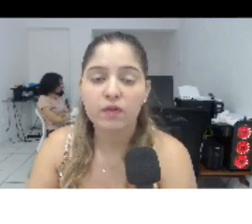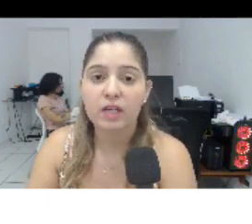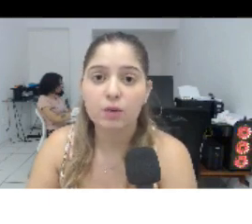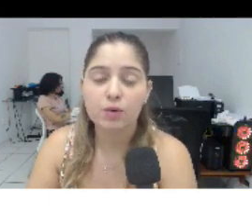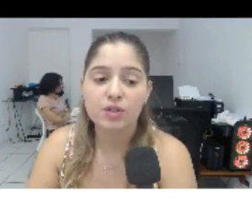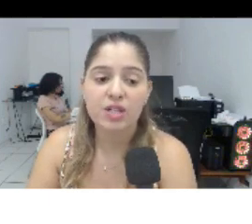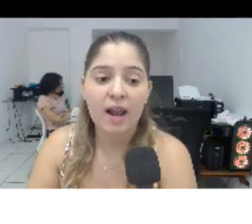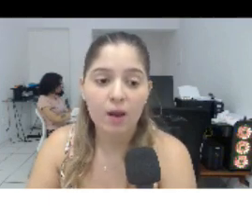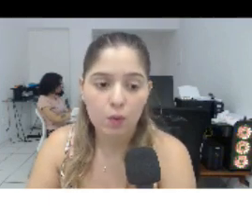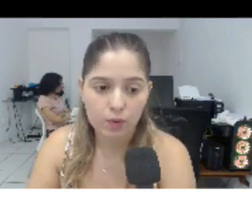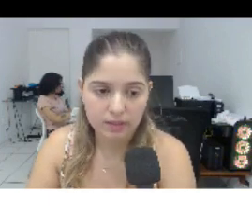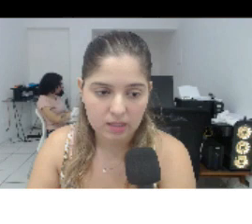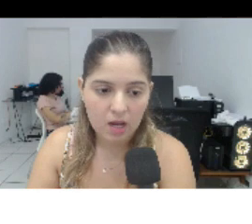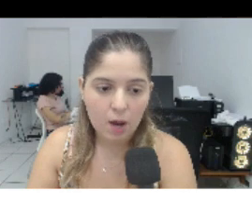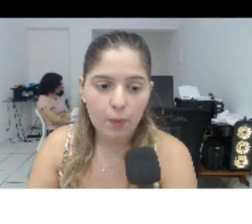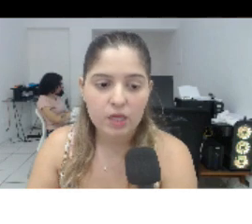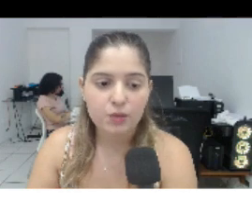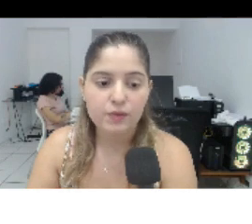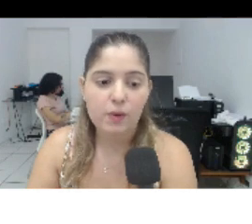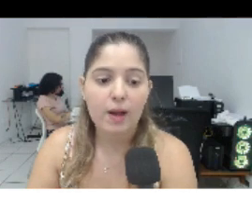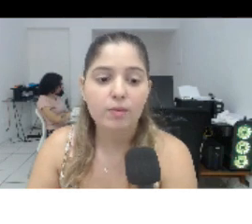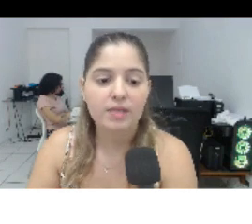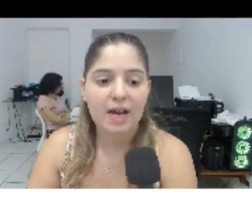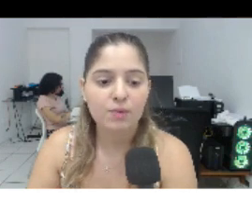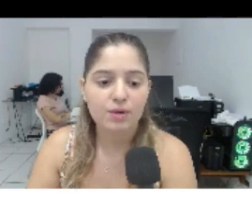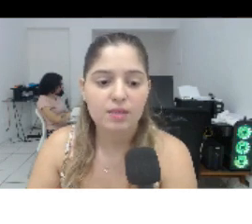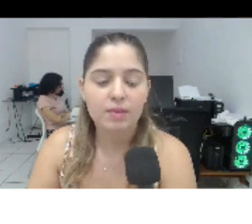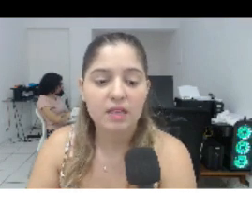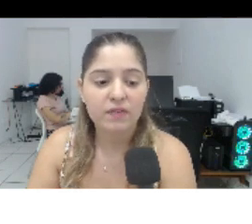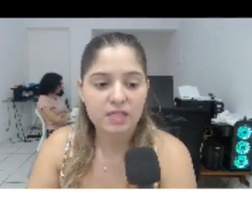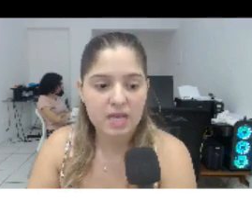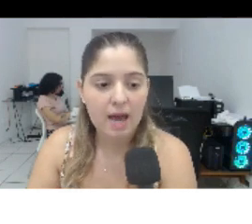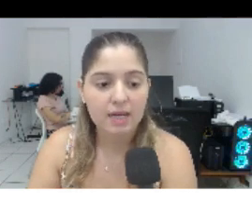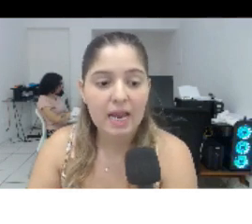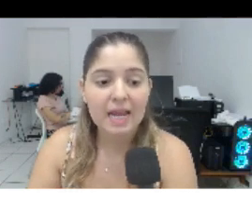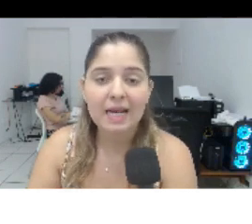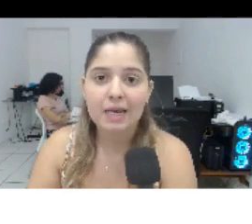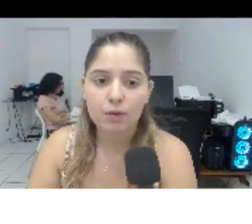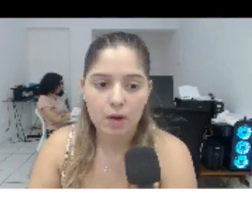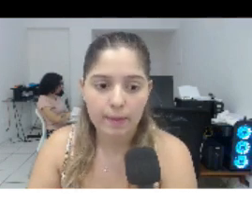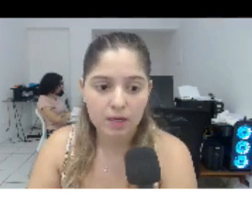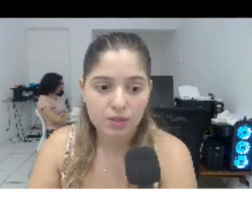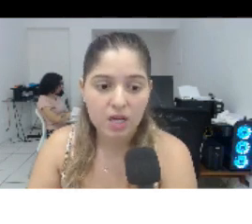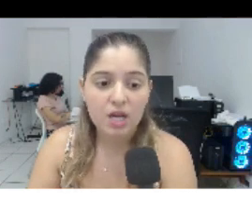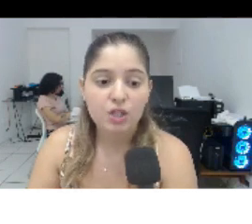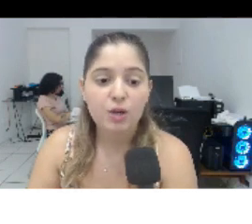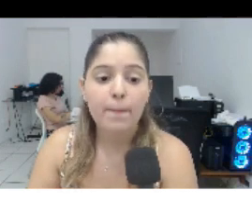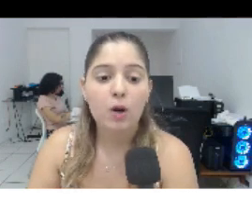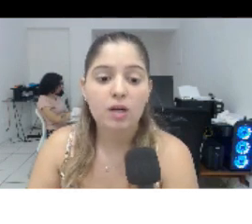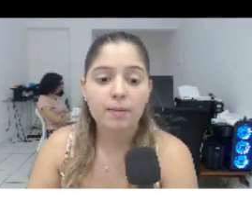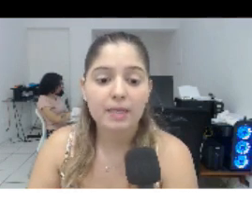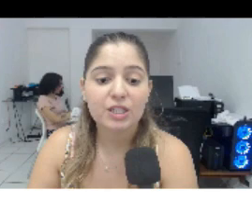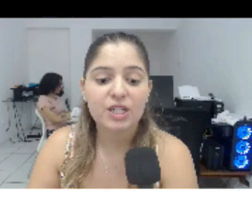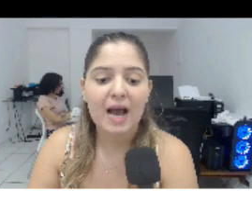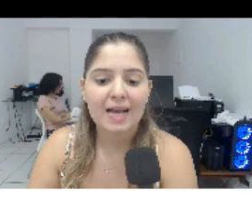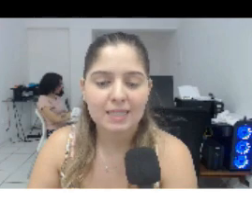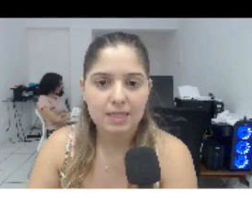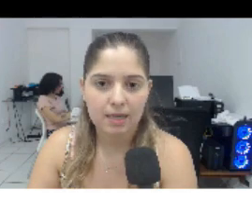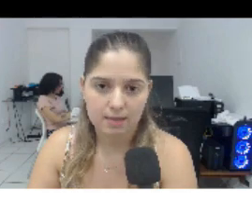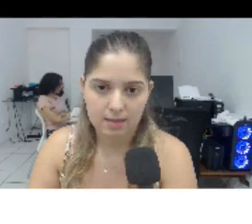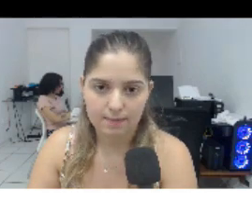e do governador de Alagoas. Políticos são acusados de se beneficiarem eleitoralmente de programa